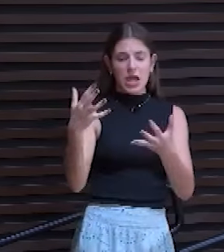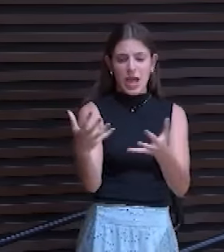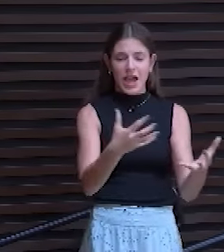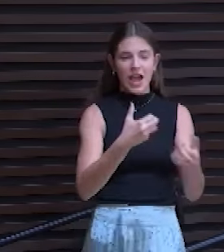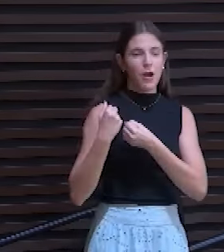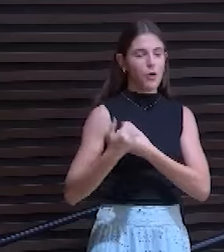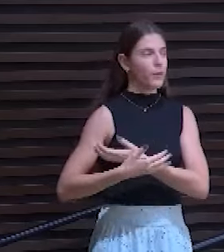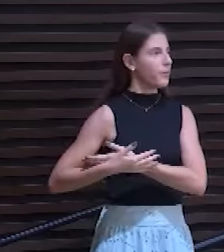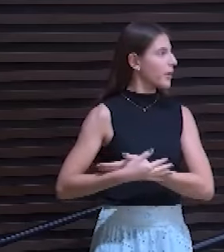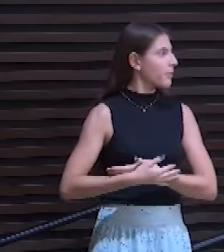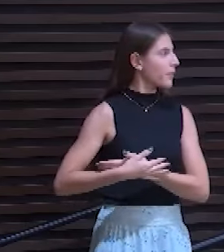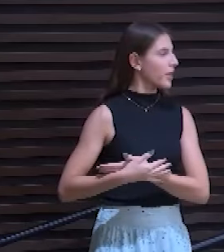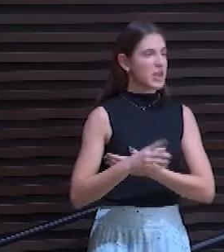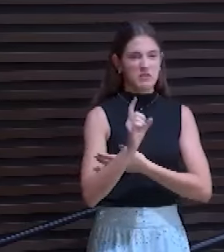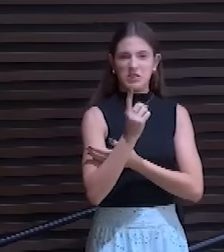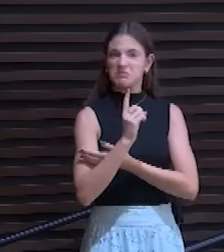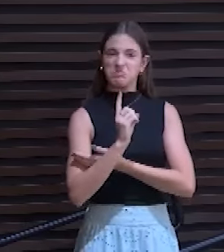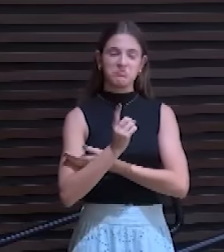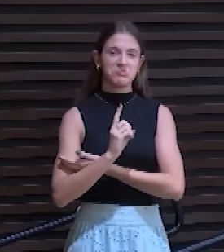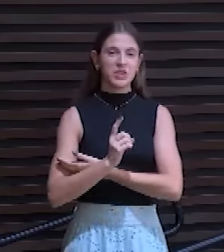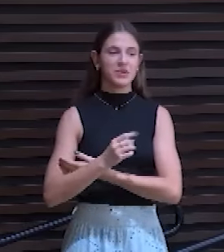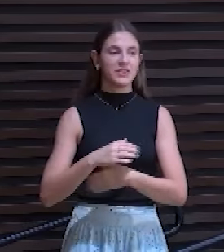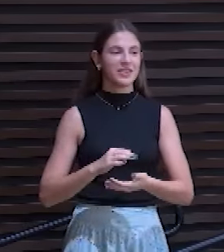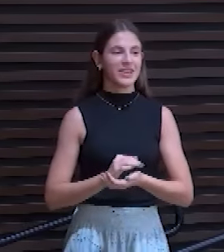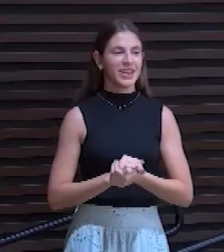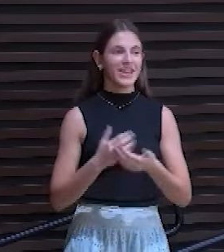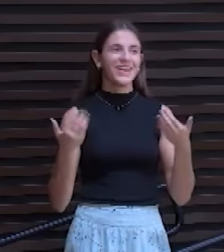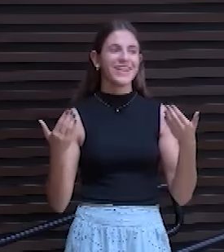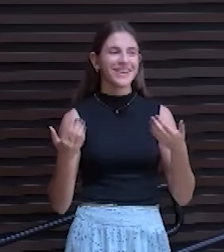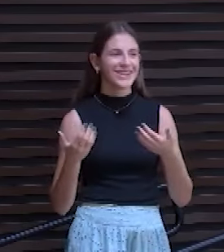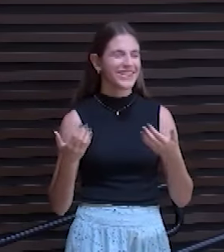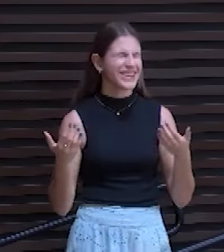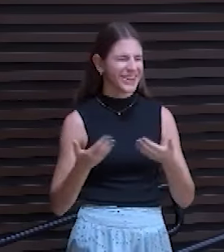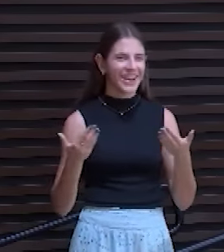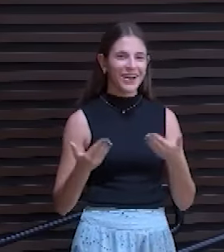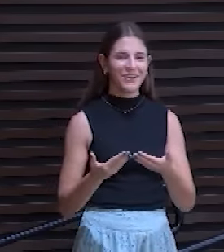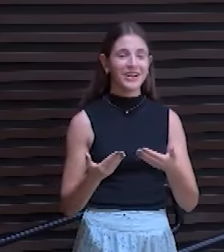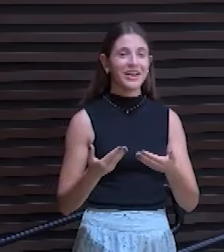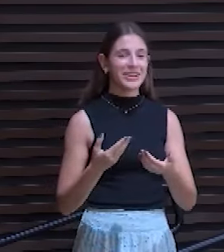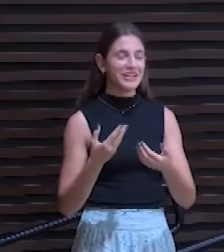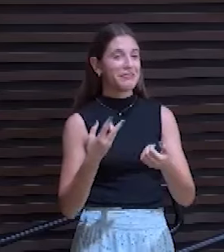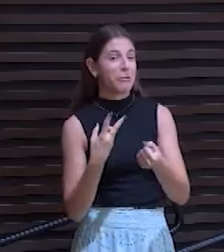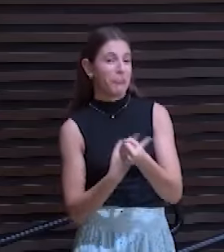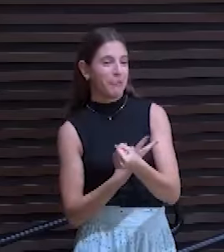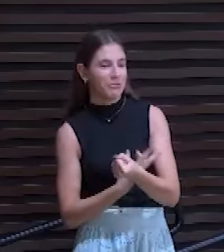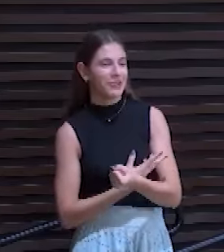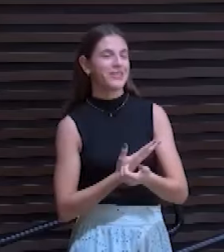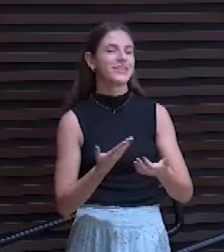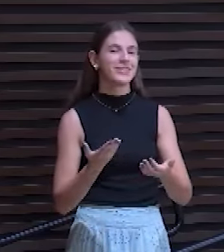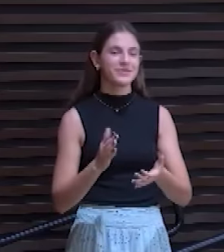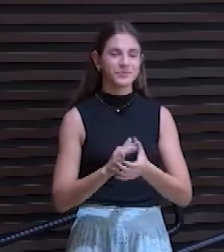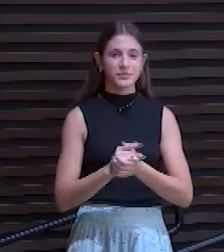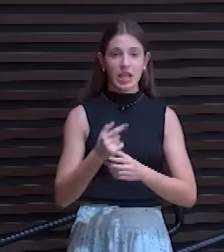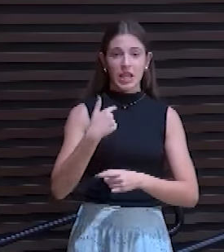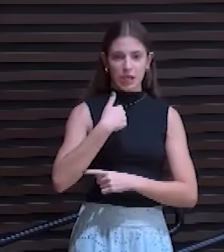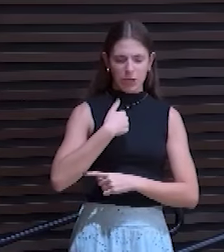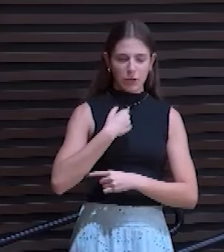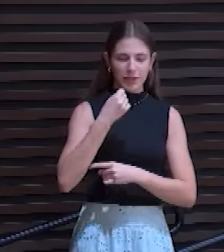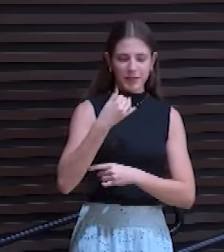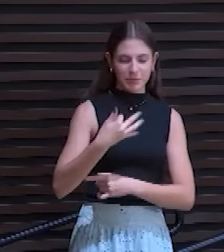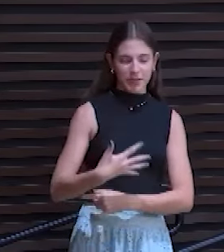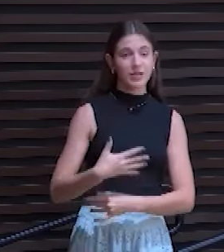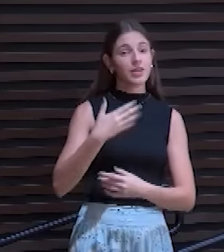fez assim, eu falei, agora ficou o negócio. E aí eu fui tentando explicar para ela que é melhor entregar ao